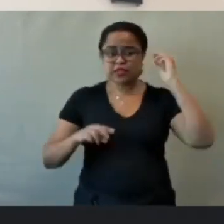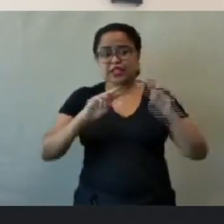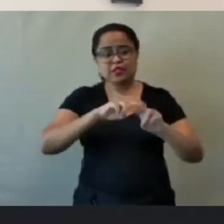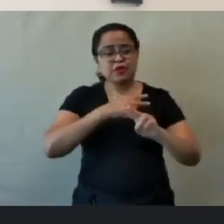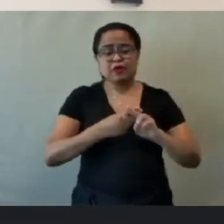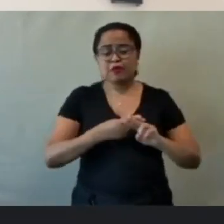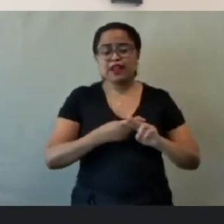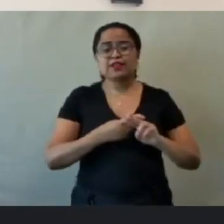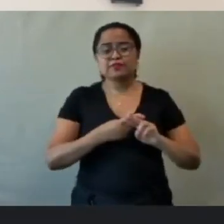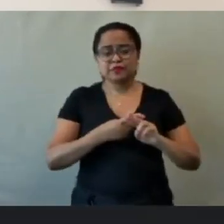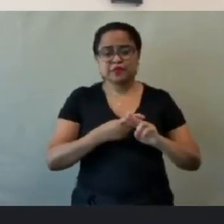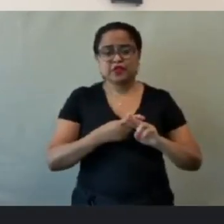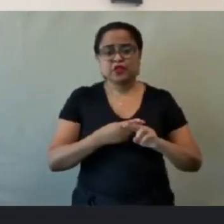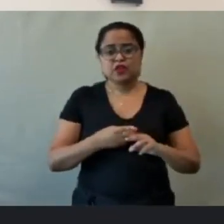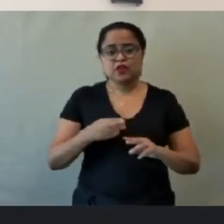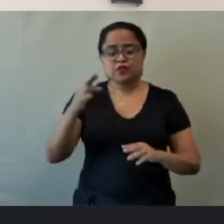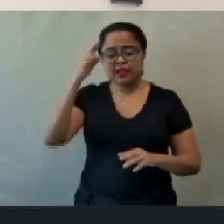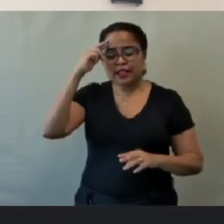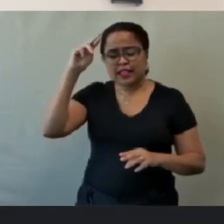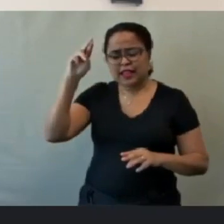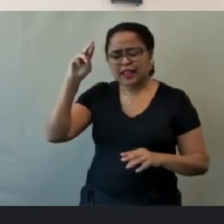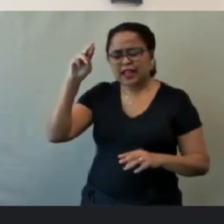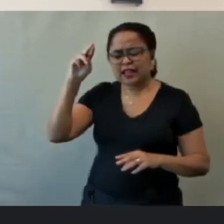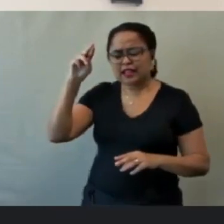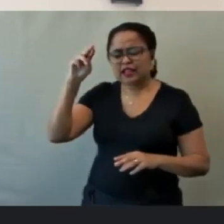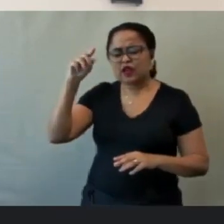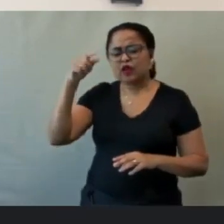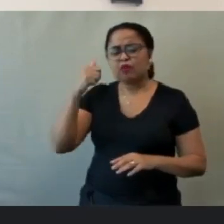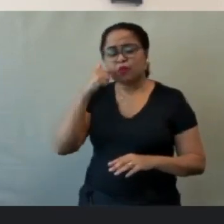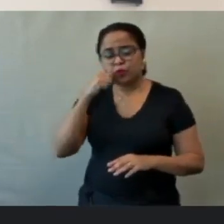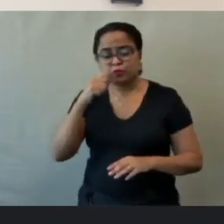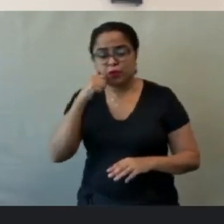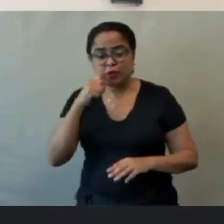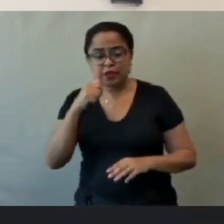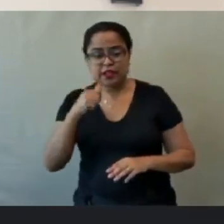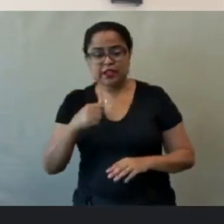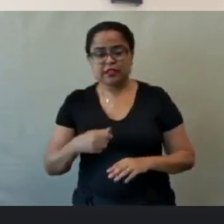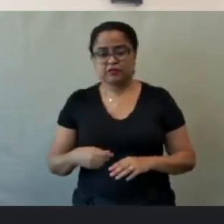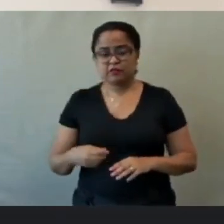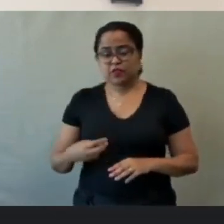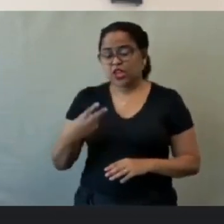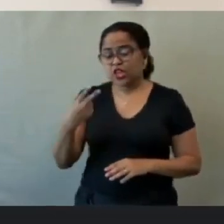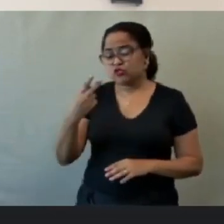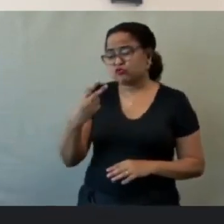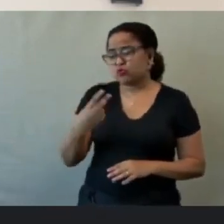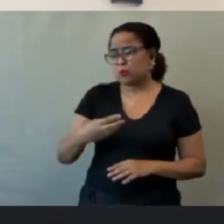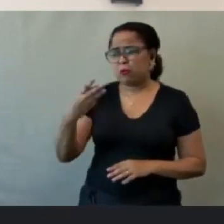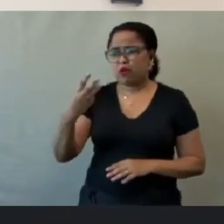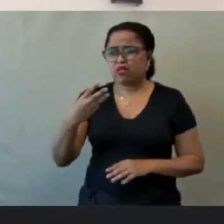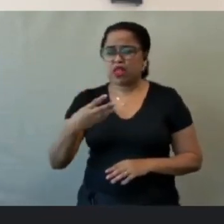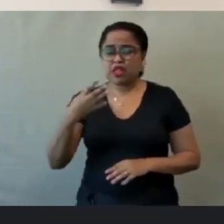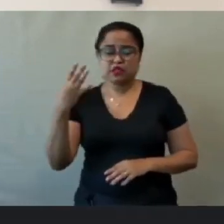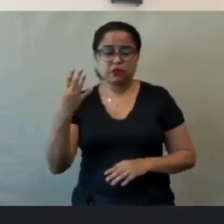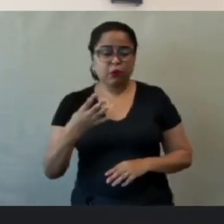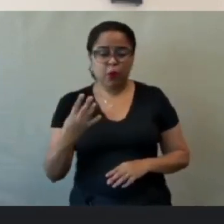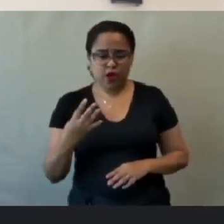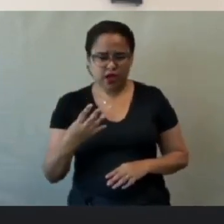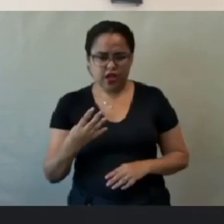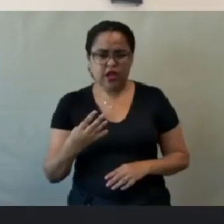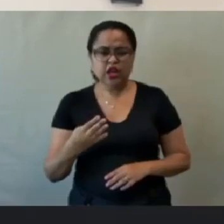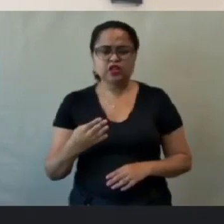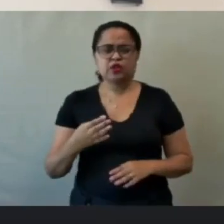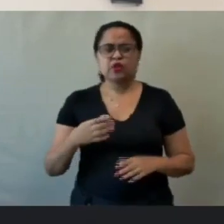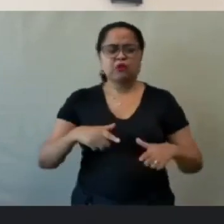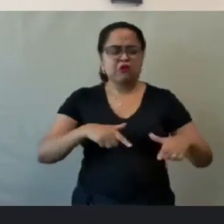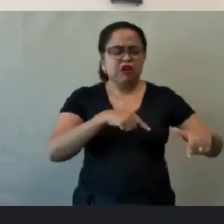liderada por uma mulher, né? Então, ela tem que se desdobrar em dupla, tripla, até às vezes quatro jornadas de trabalho para dar conta, porque ela trabalha